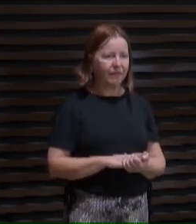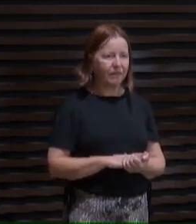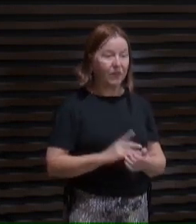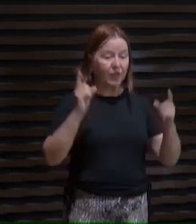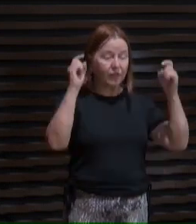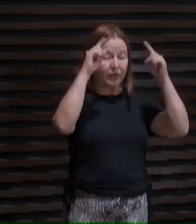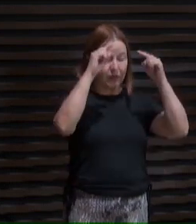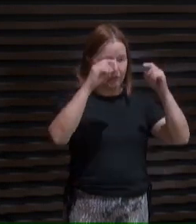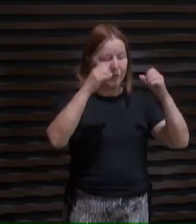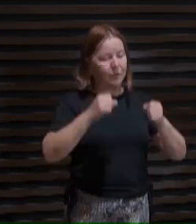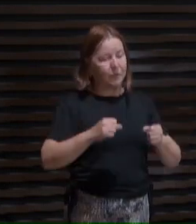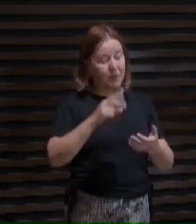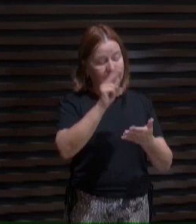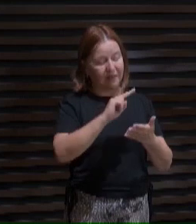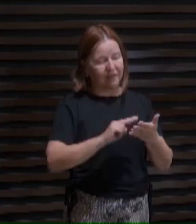lido